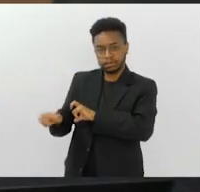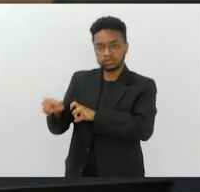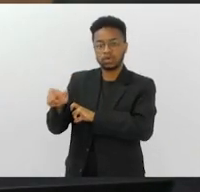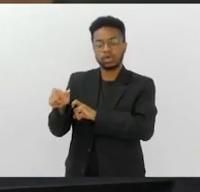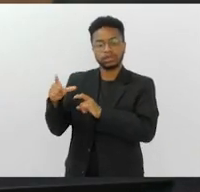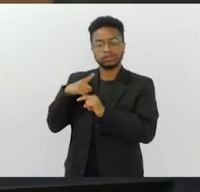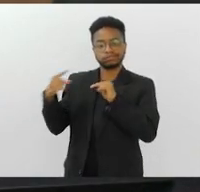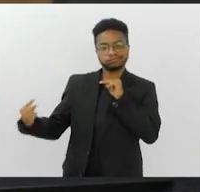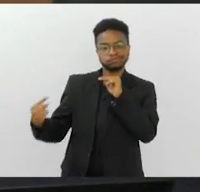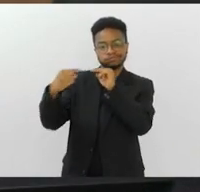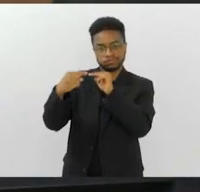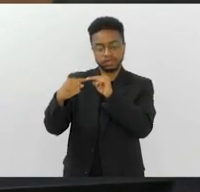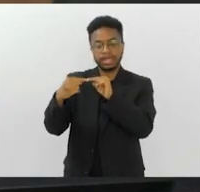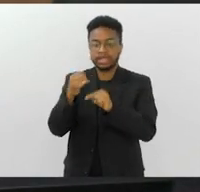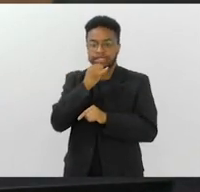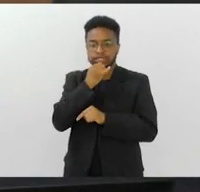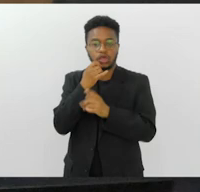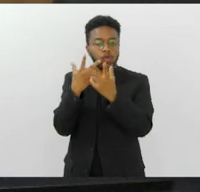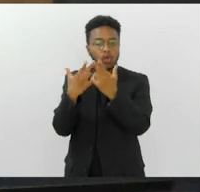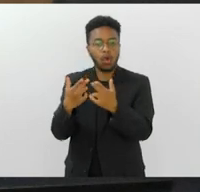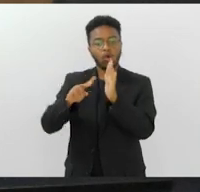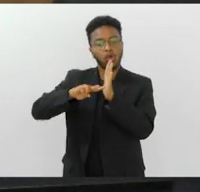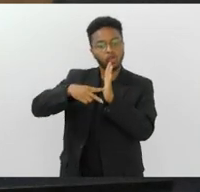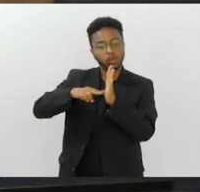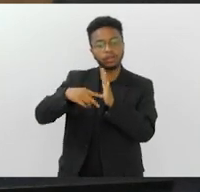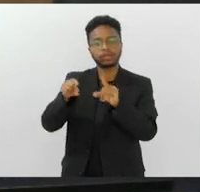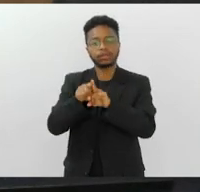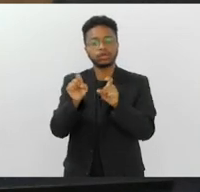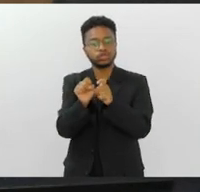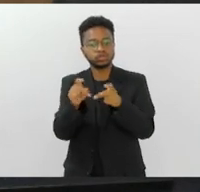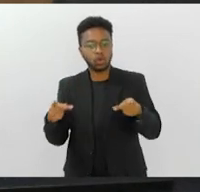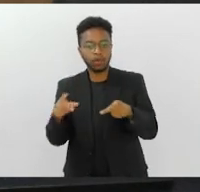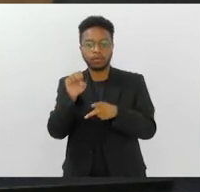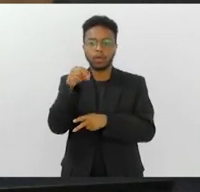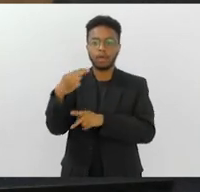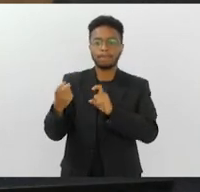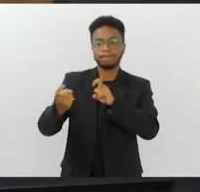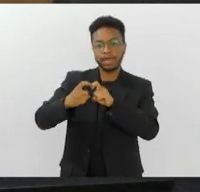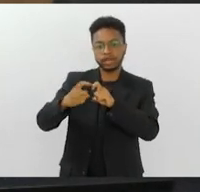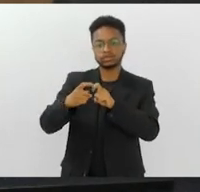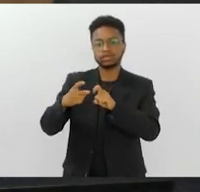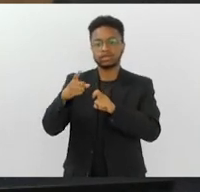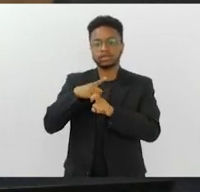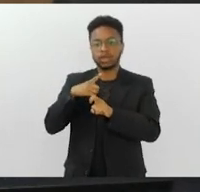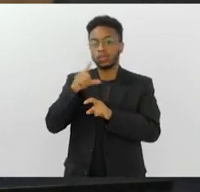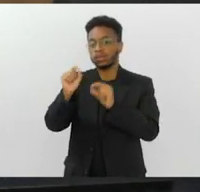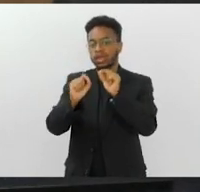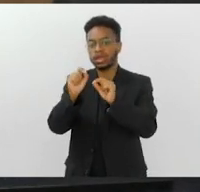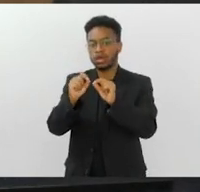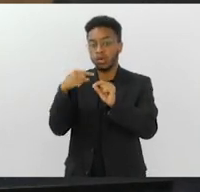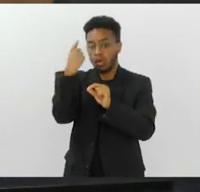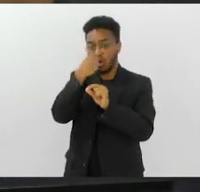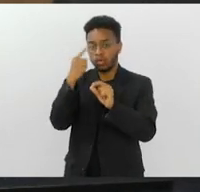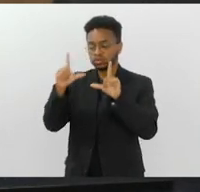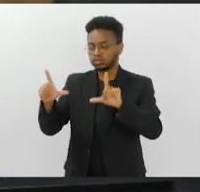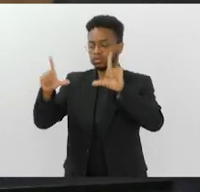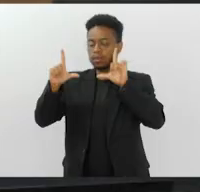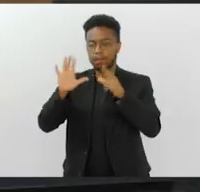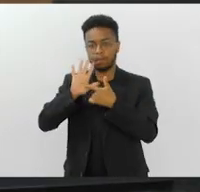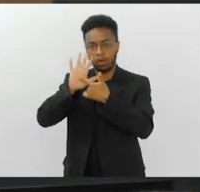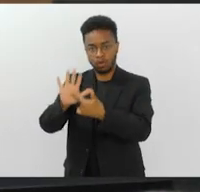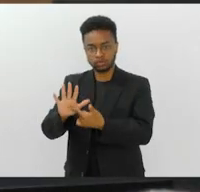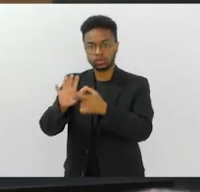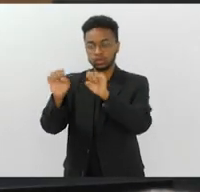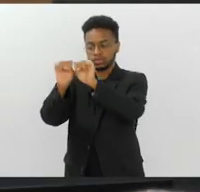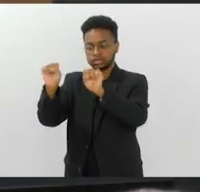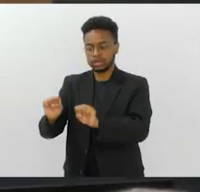catracas dos shoppings que às vezes a gente a gente passa ou do consultório médico a gente coloca ali a nossa Face o sistema captura